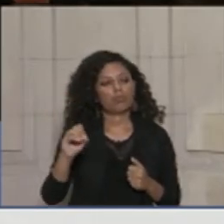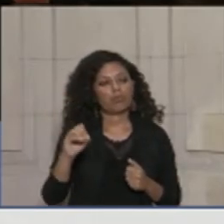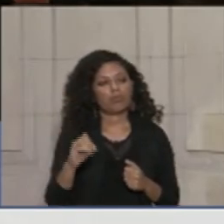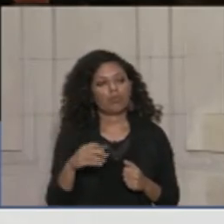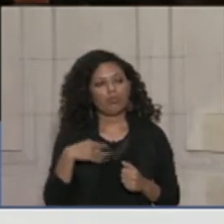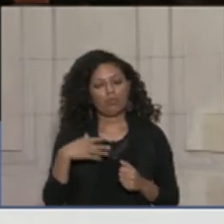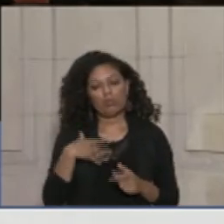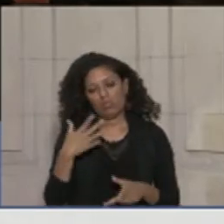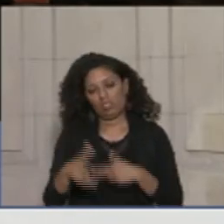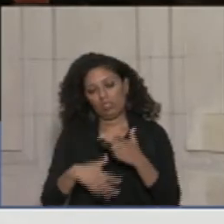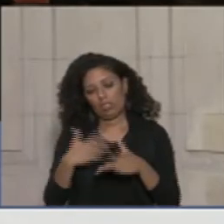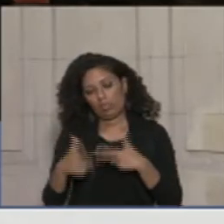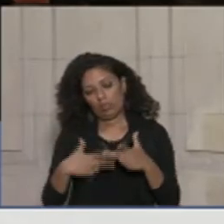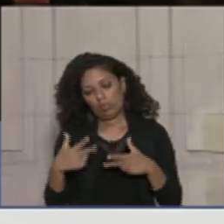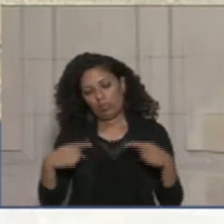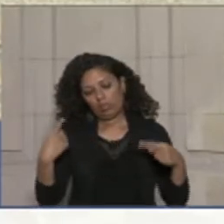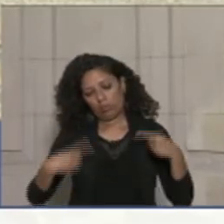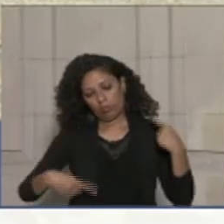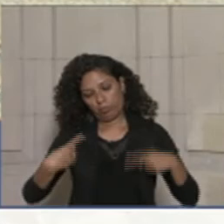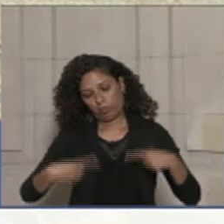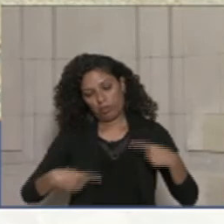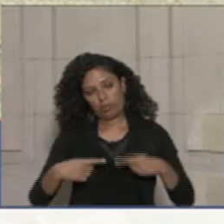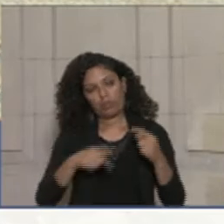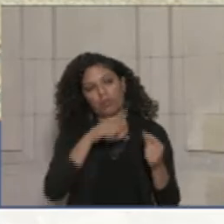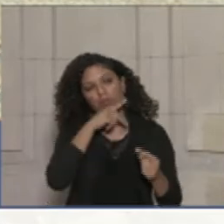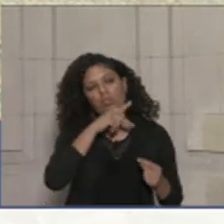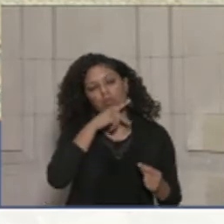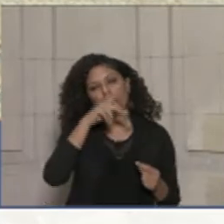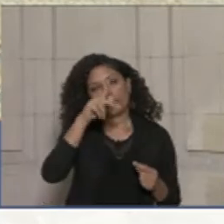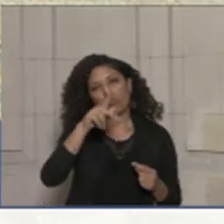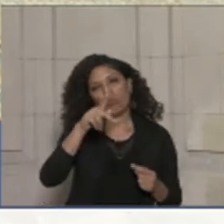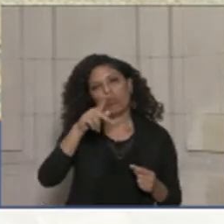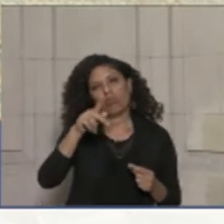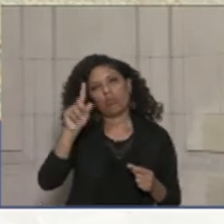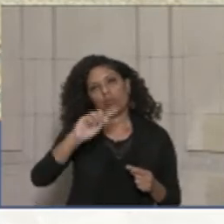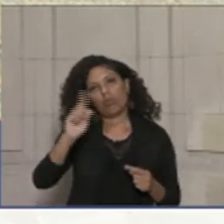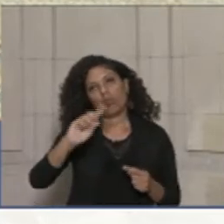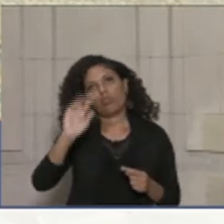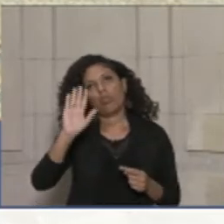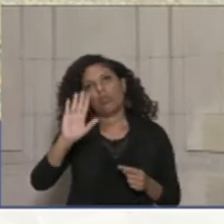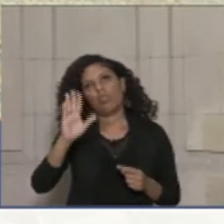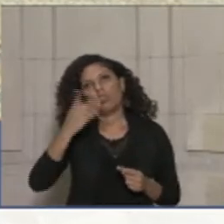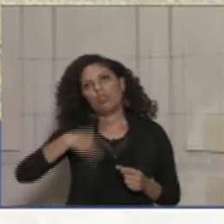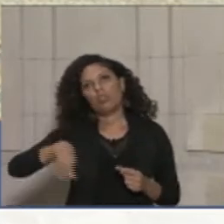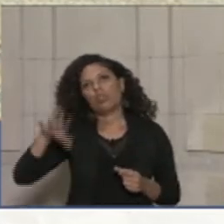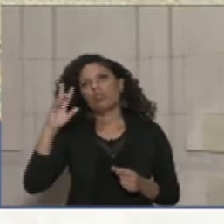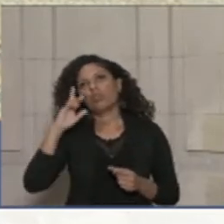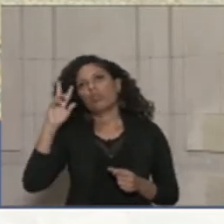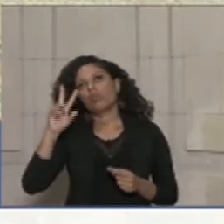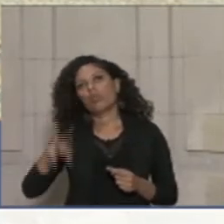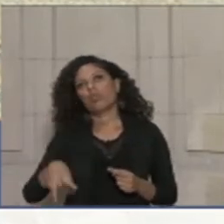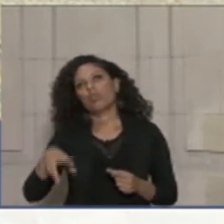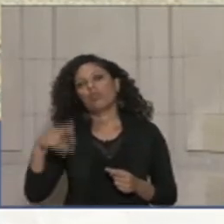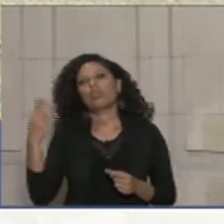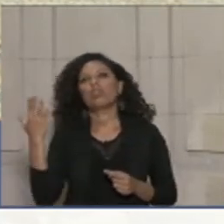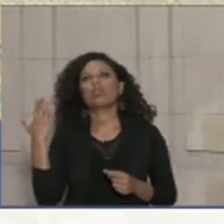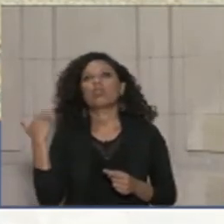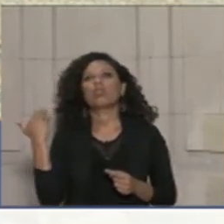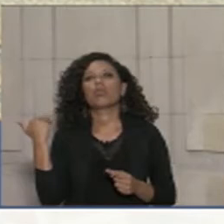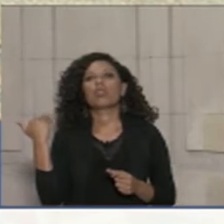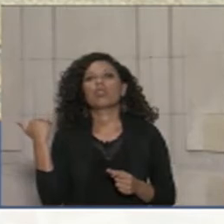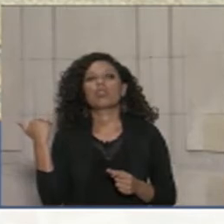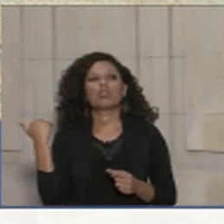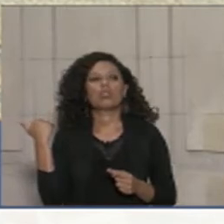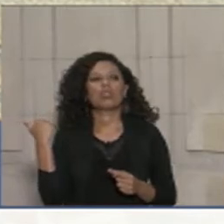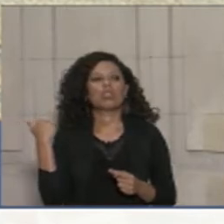Não estou entrando na questão político-partidário, mas nós assistimos aqui, eu fui deputado no mandato passado